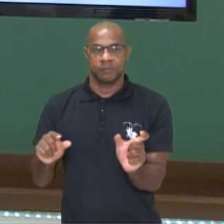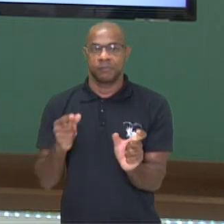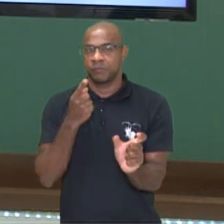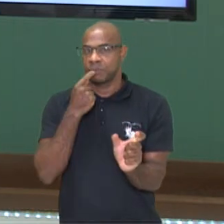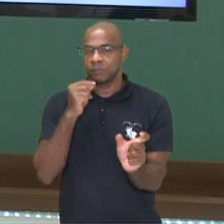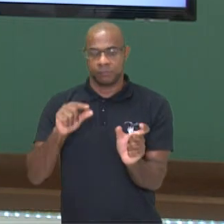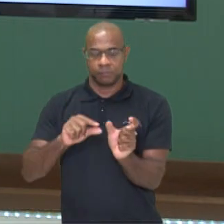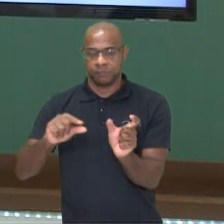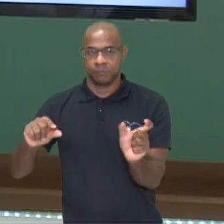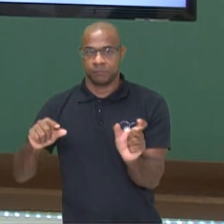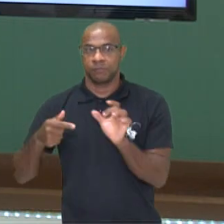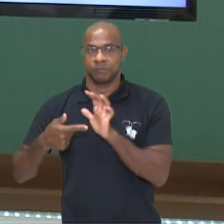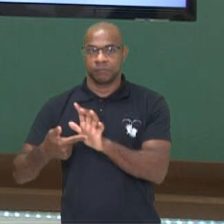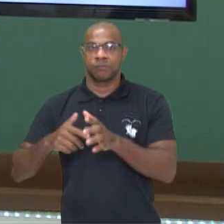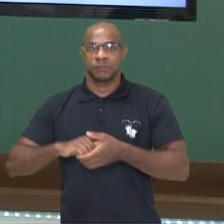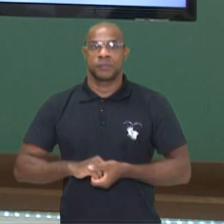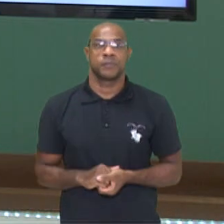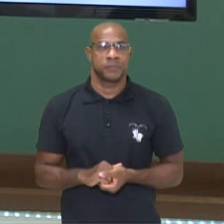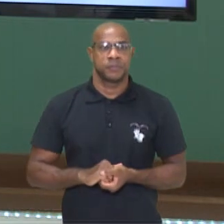ainda identificados.